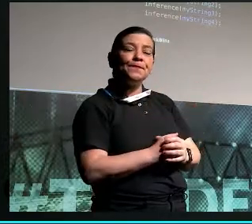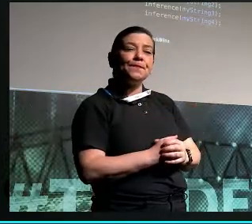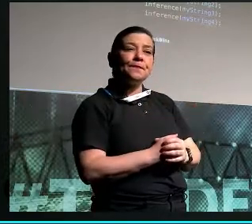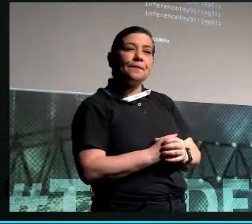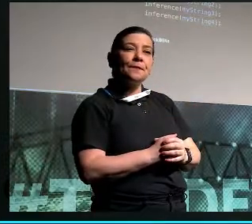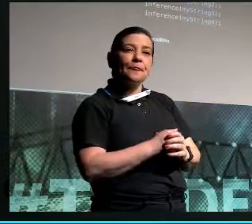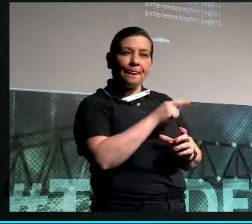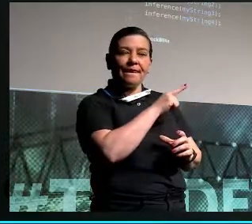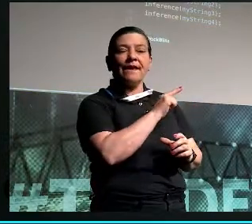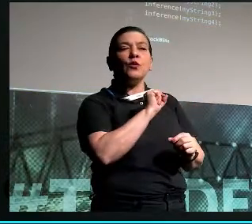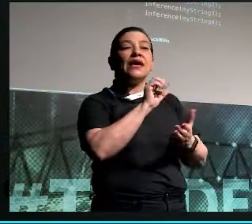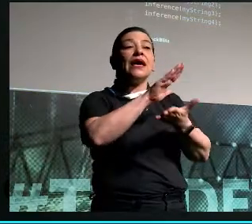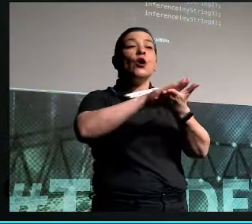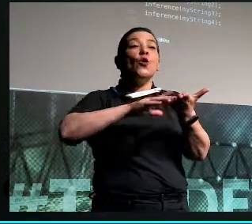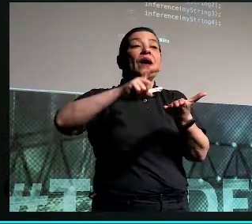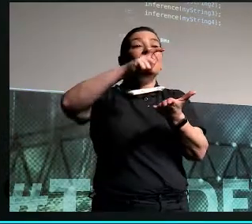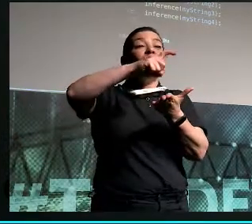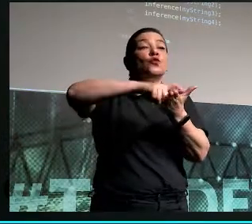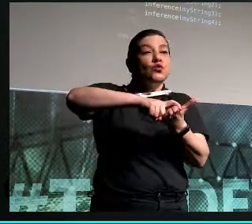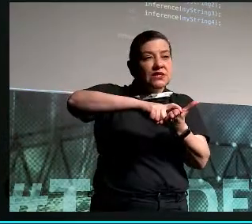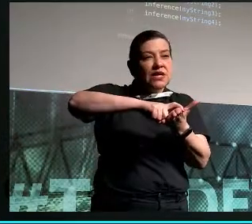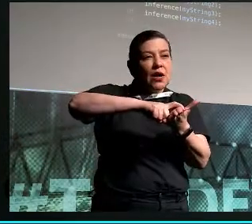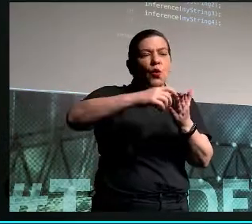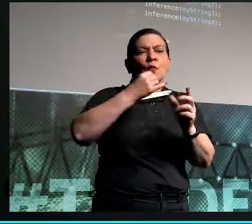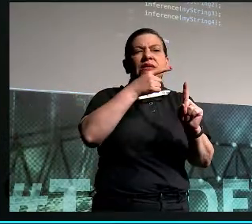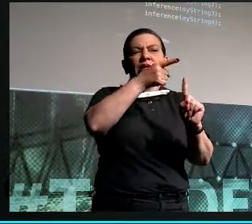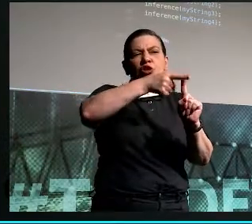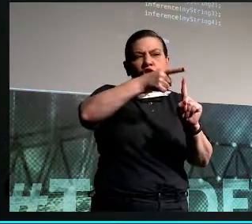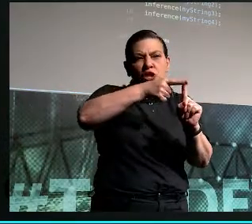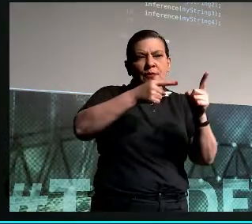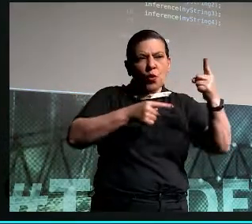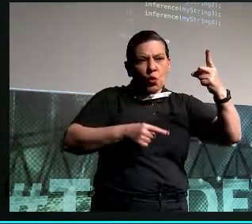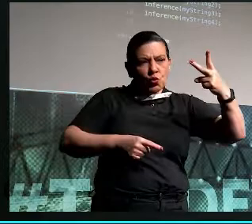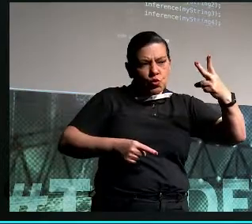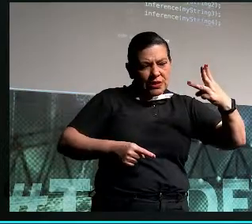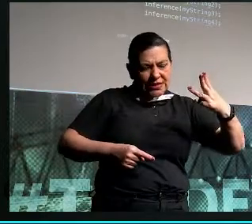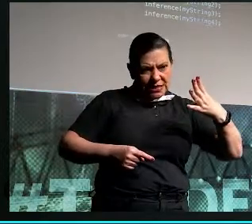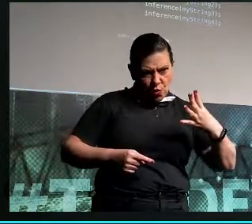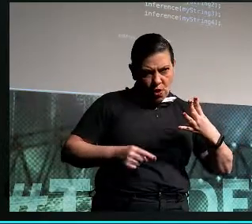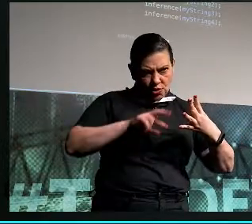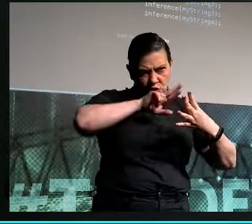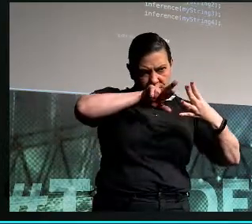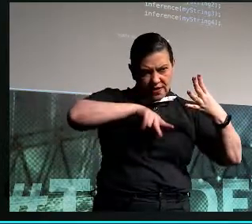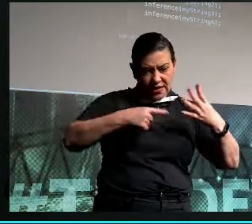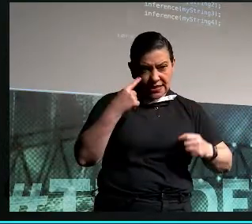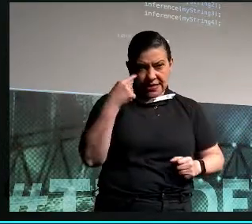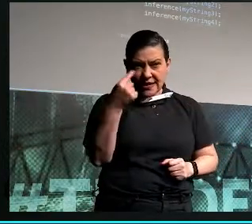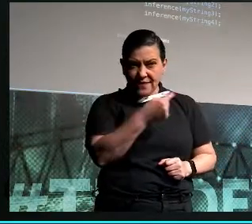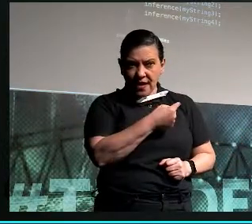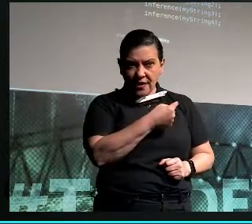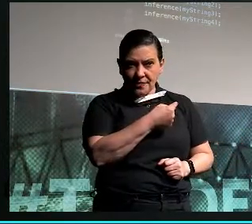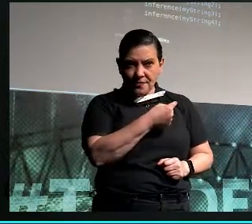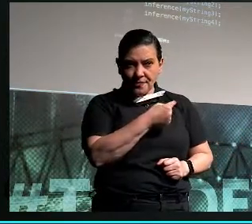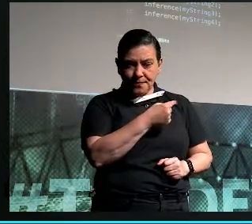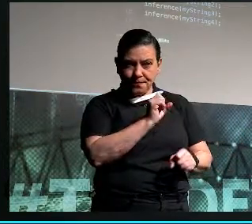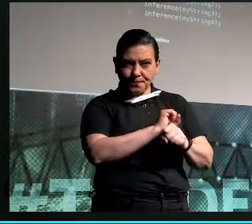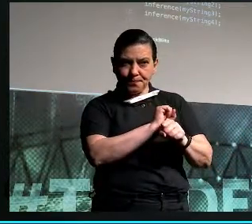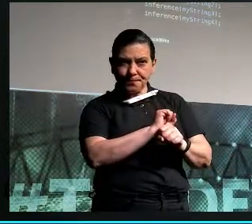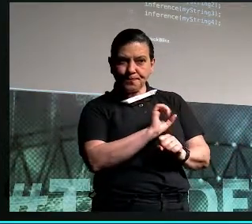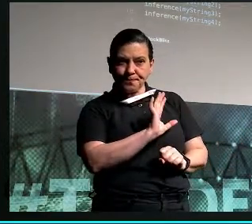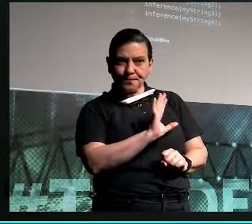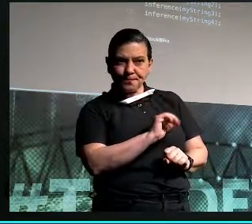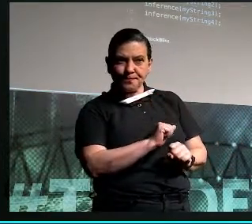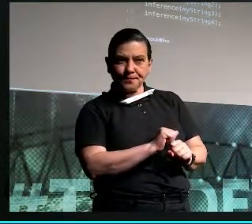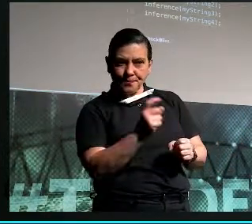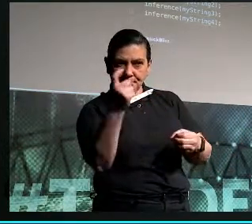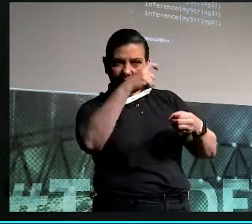numa função determinados tipos que esse cara aceita com string 1, 2, 3 e 4, você pode ver aqui que... Opa, vamos lá.